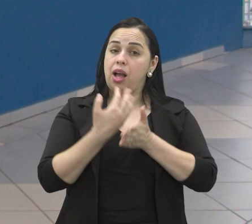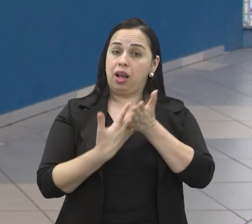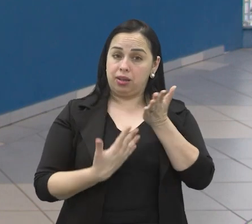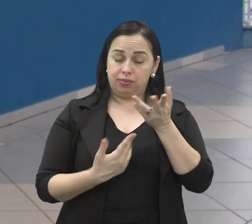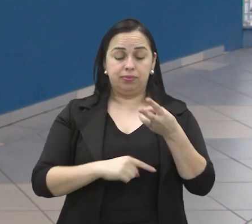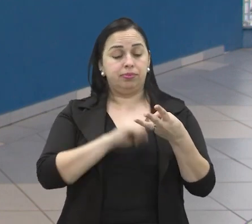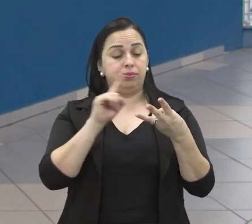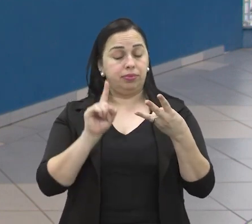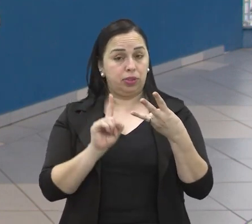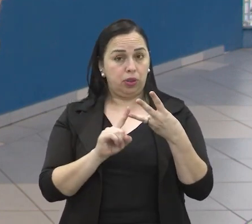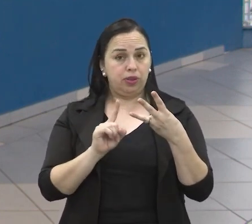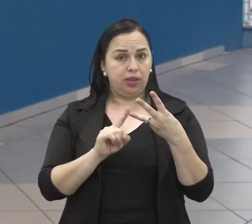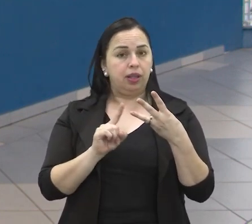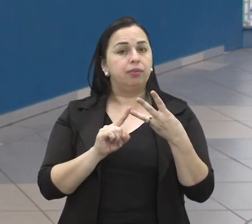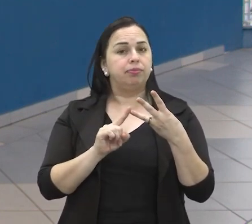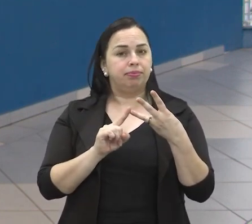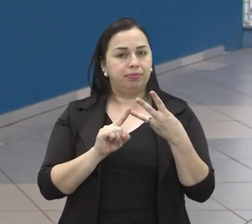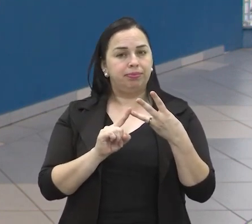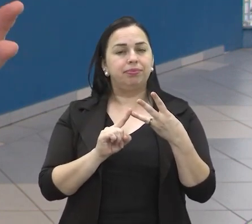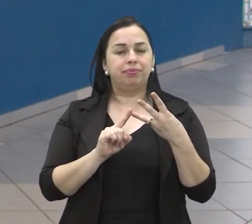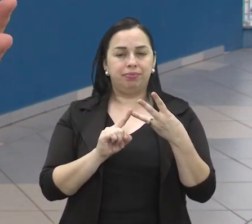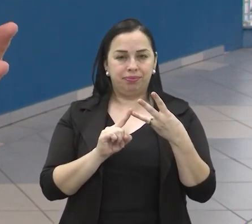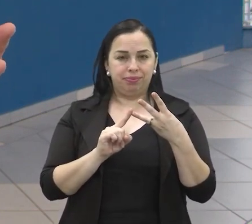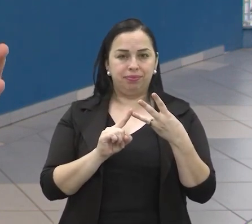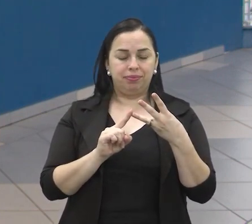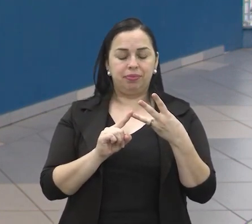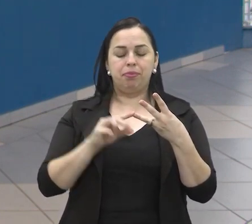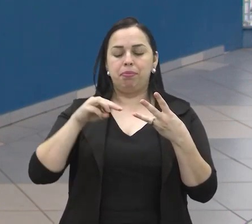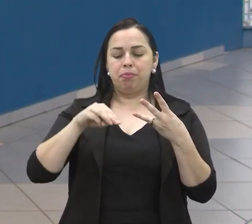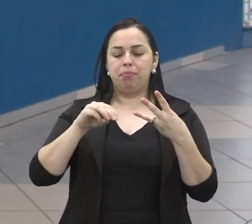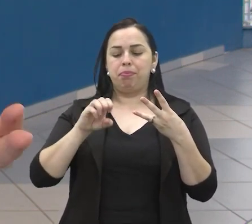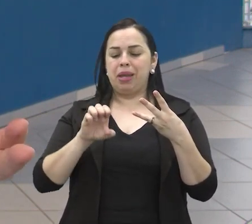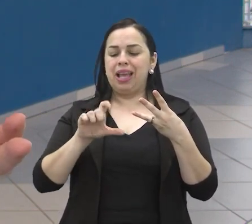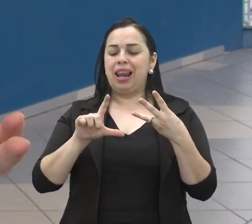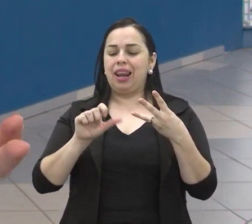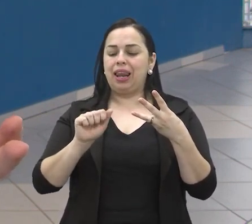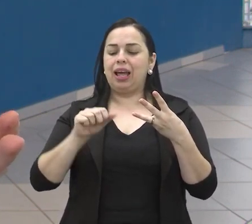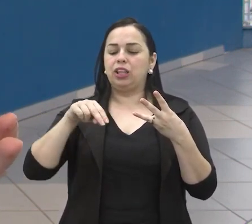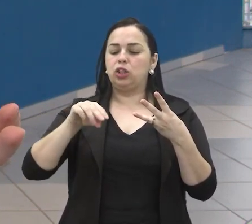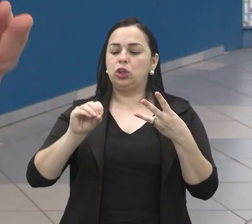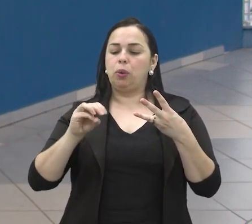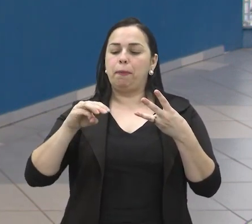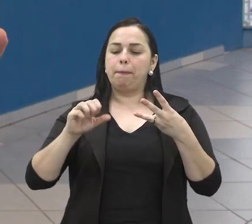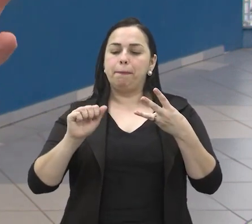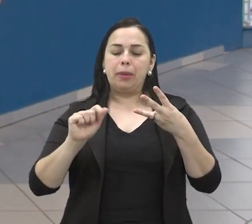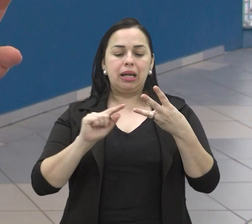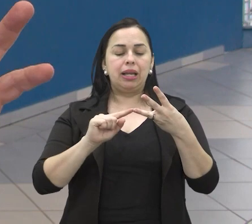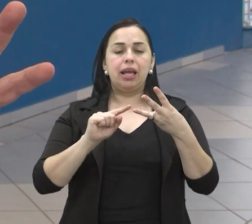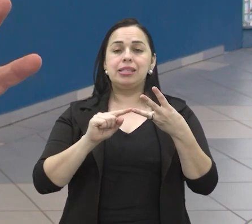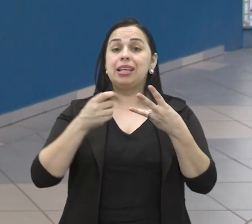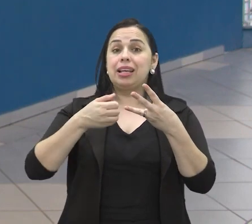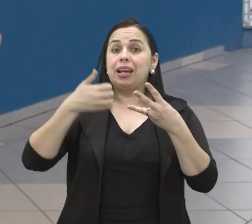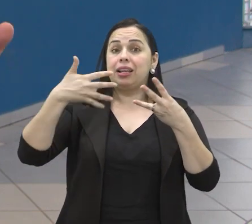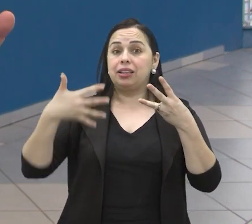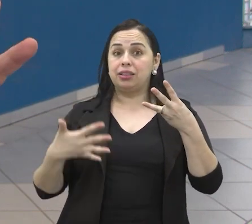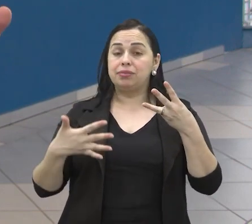sangram também. Esse é o segundo. E o terceiro é o melanoma. O